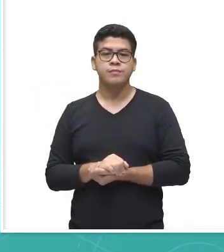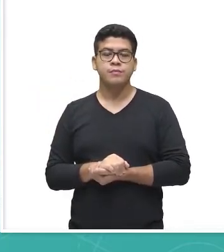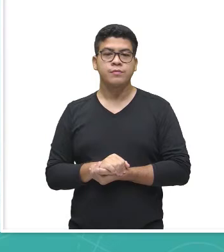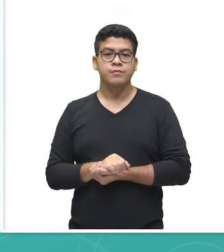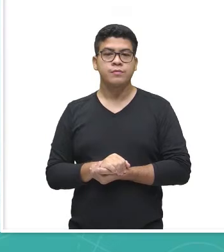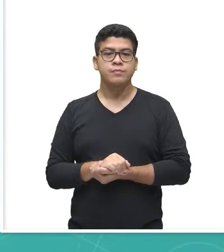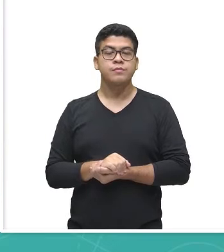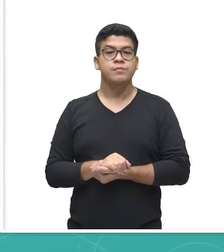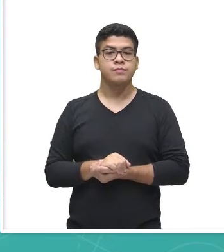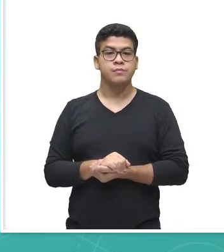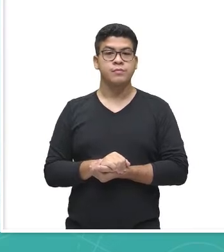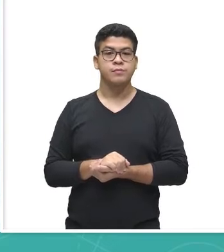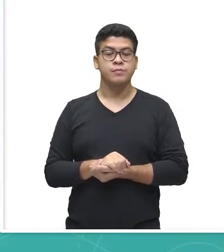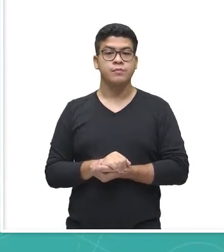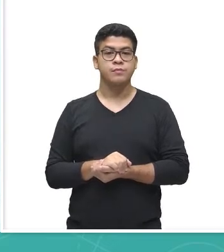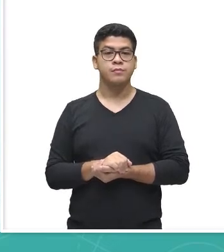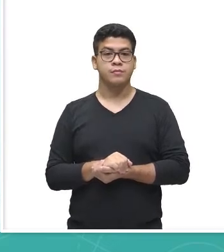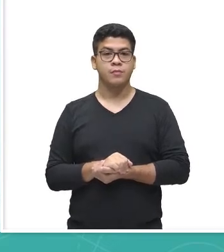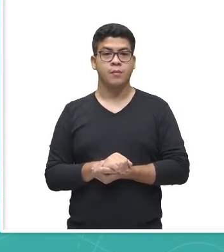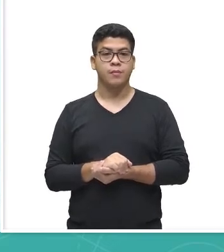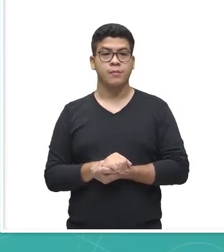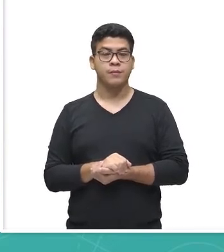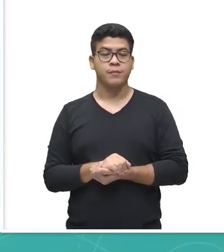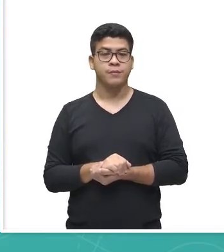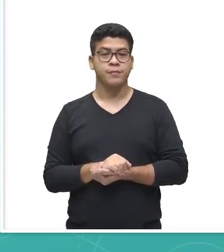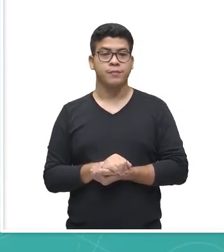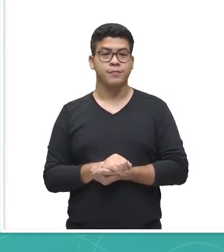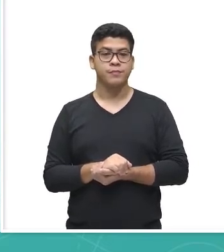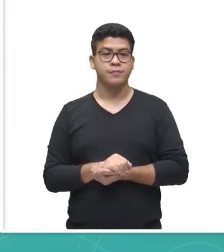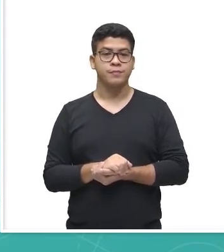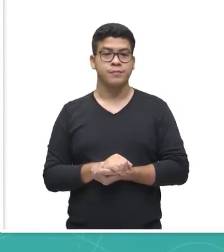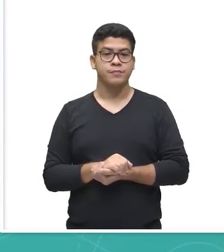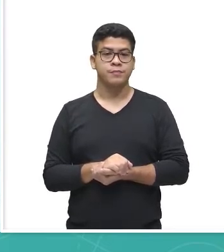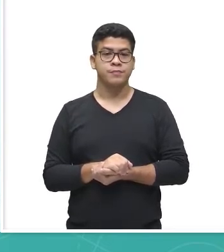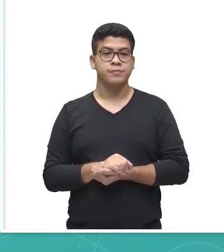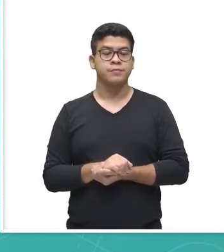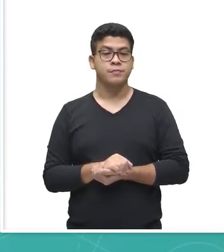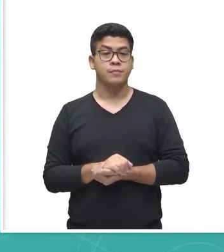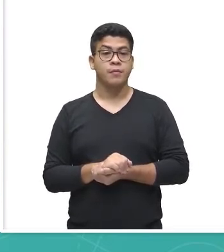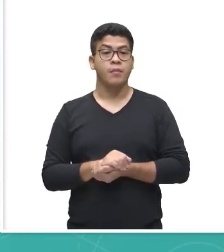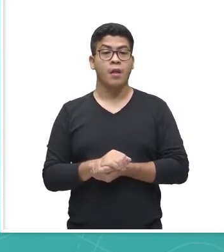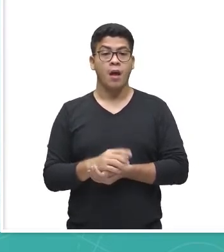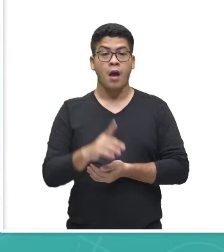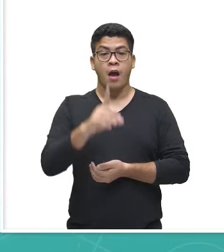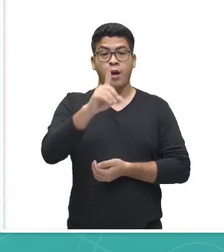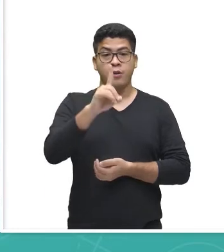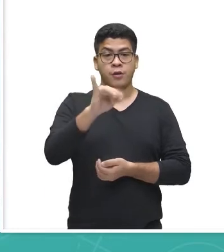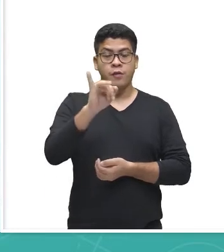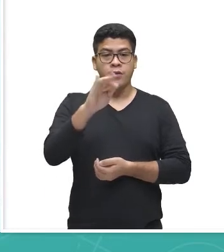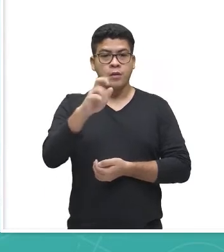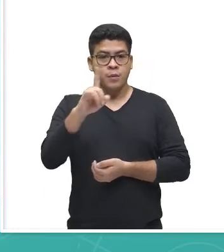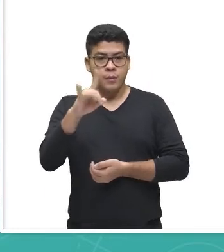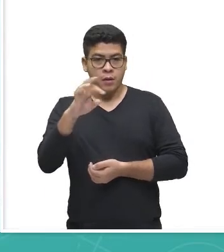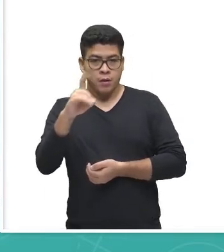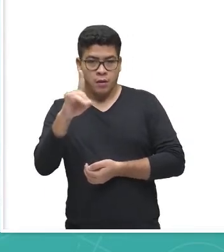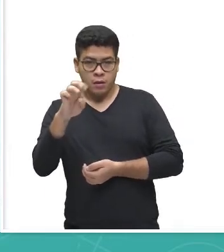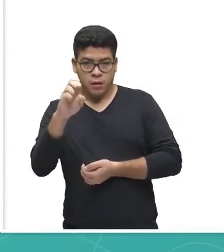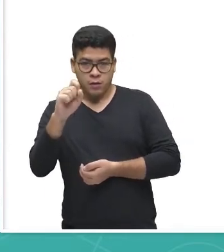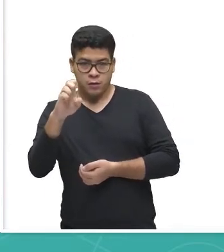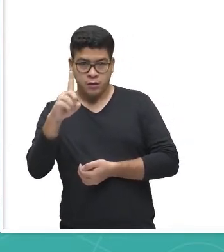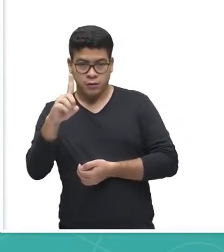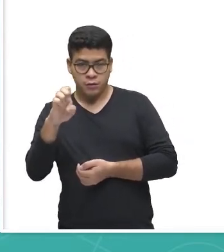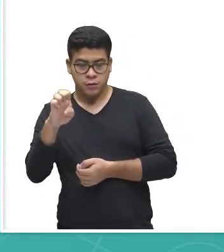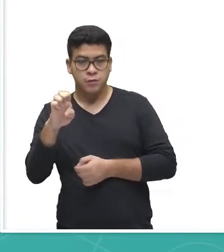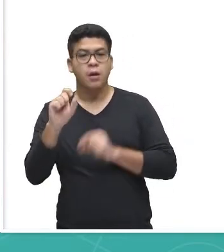extensão, certinho? Vamos ver agora uma outra propriedade na próxima imagem, que é a divisibilidade.